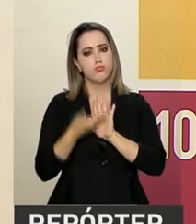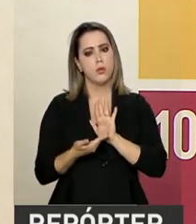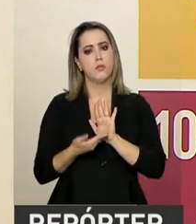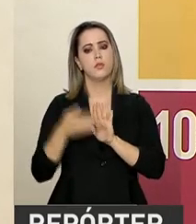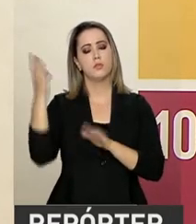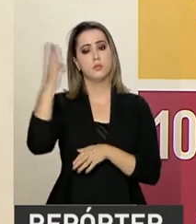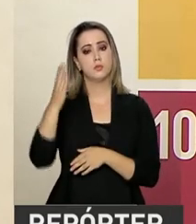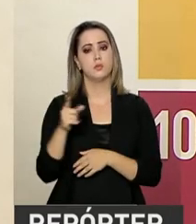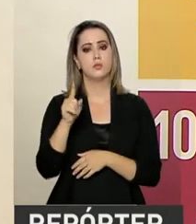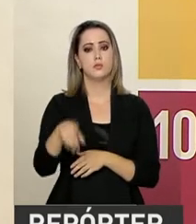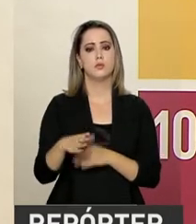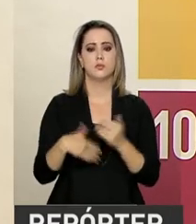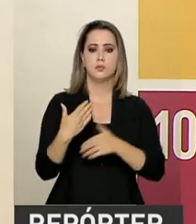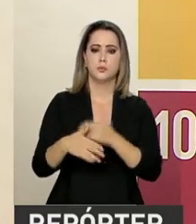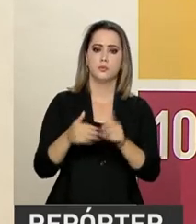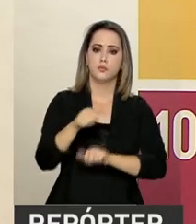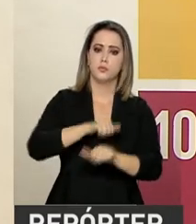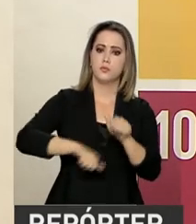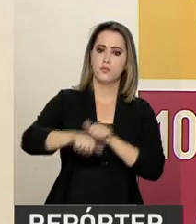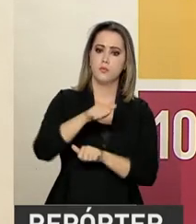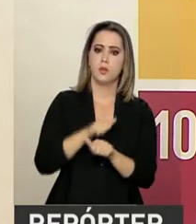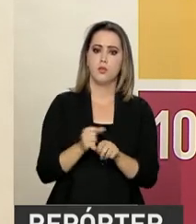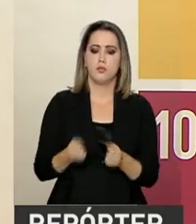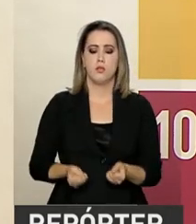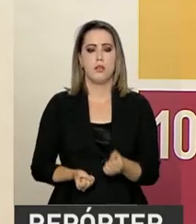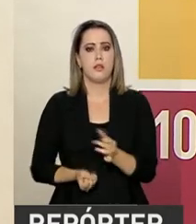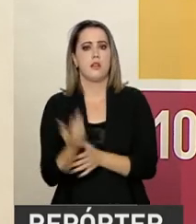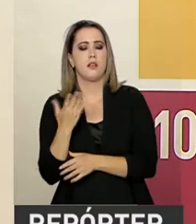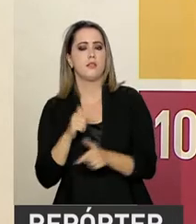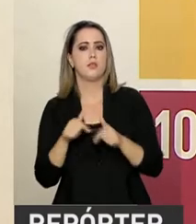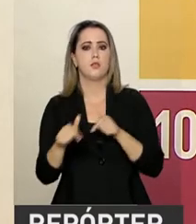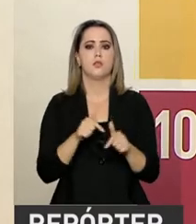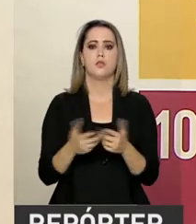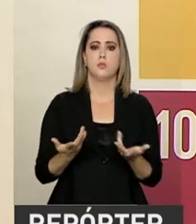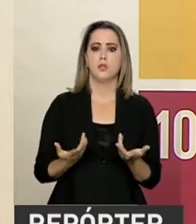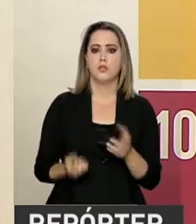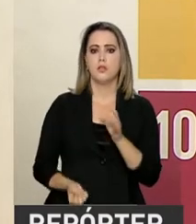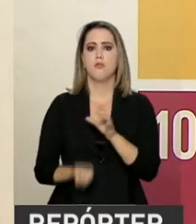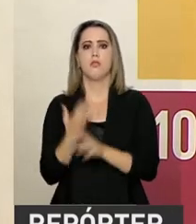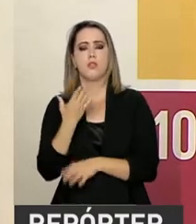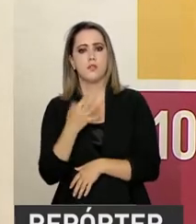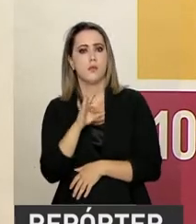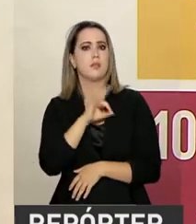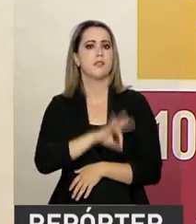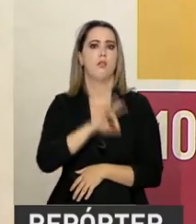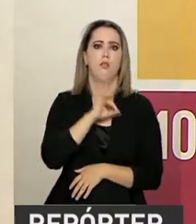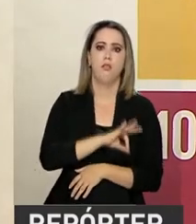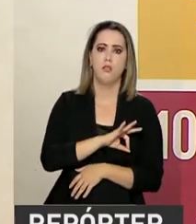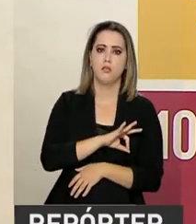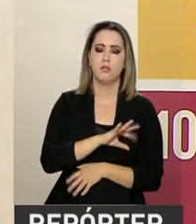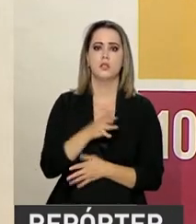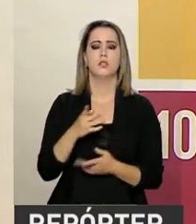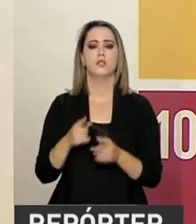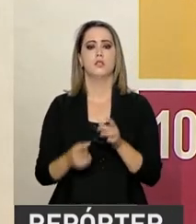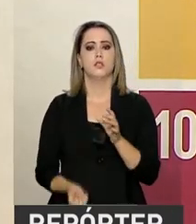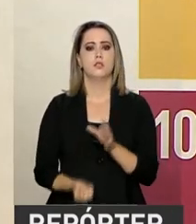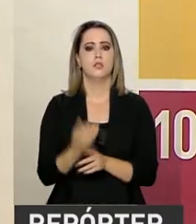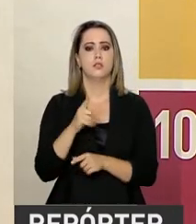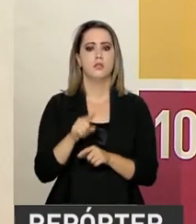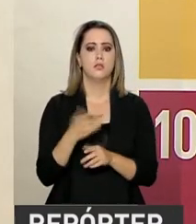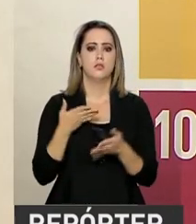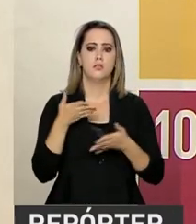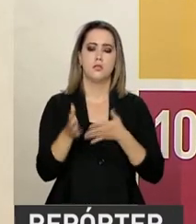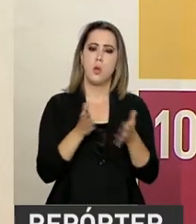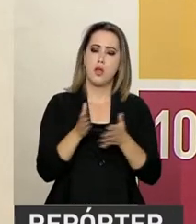provavelmente vão transformar a questão do emprego vão transformar a função da renda vão transformar a questão do do